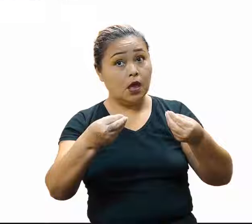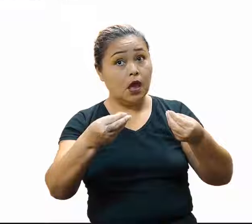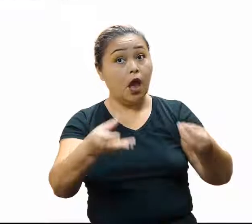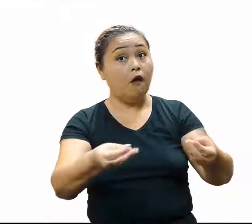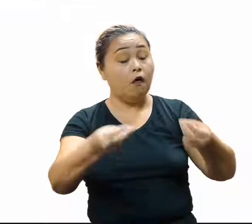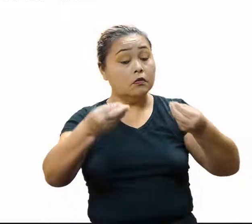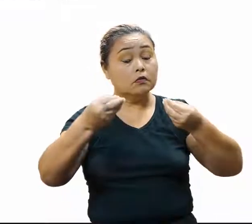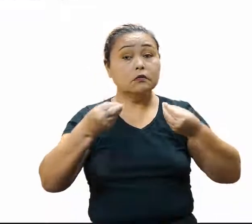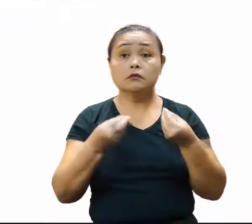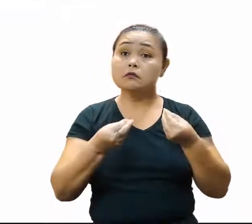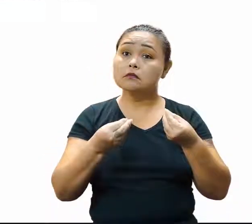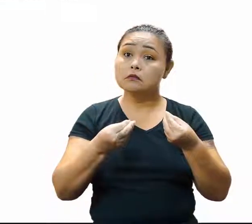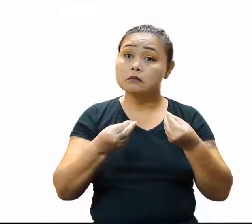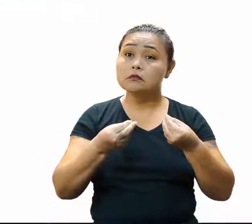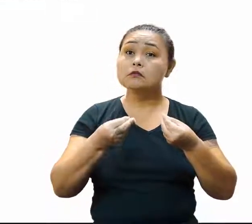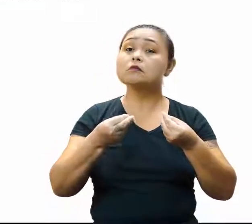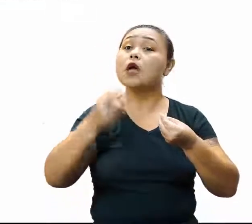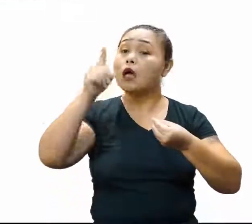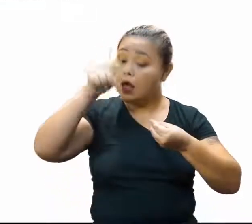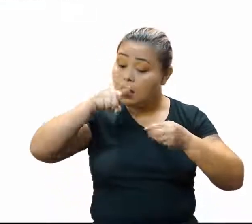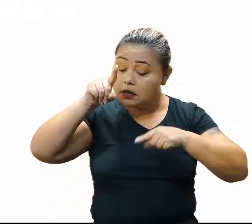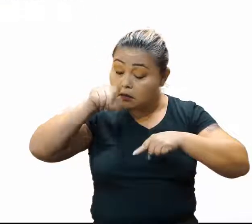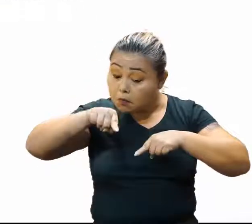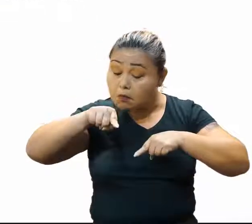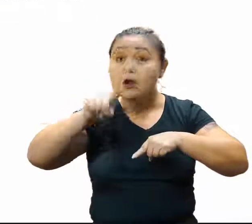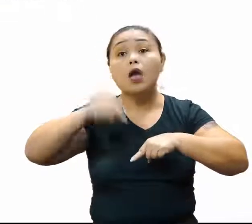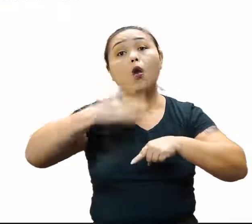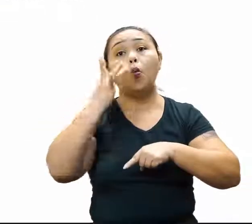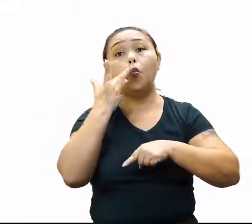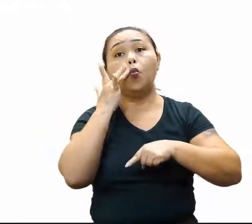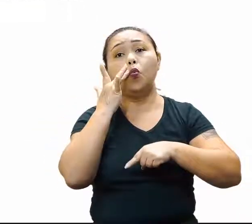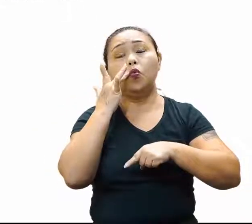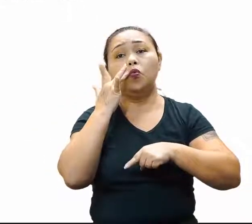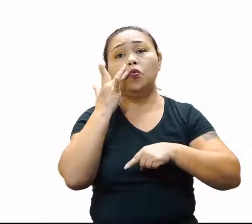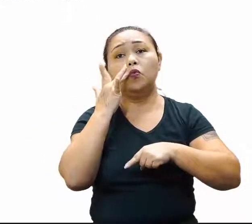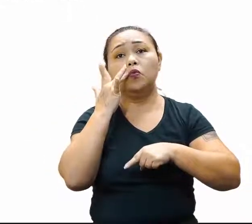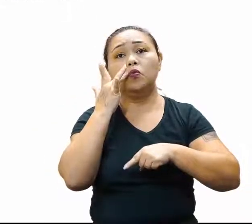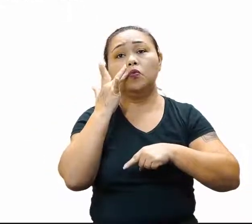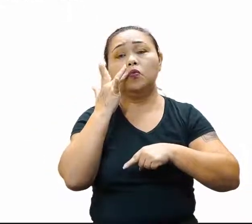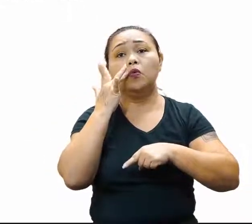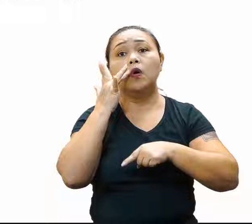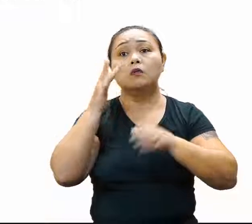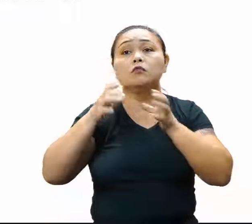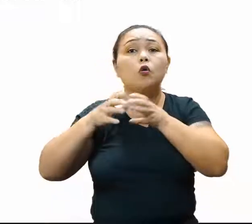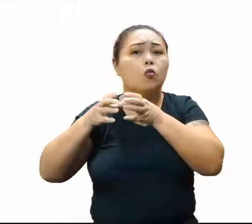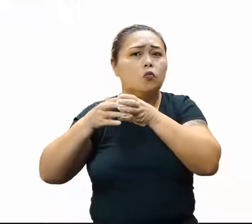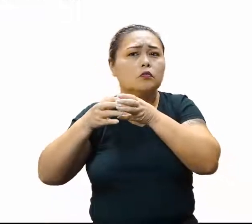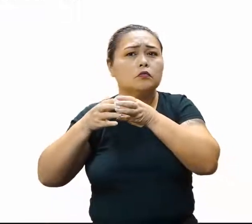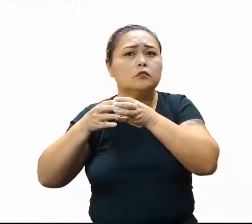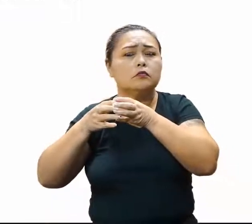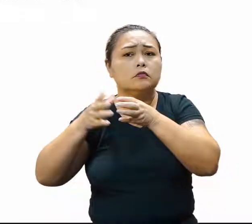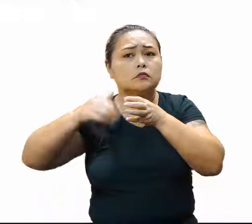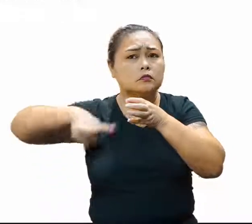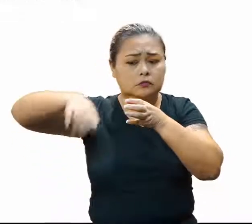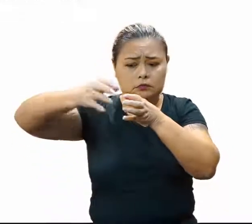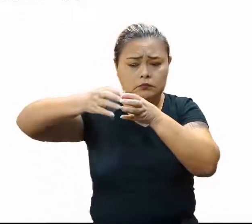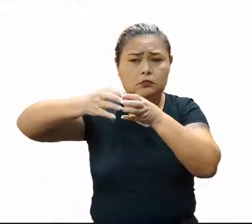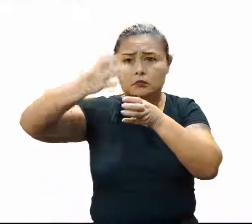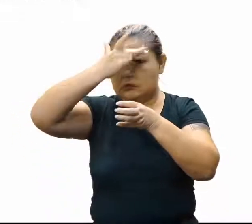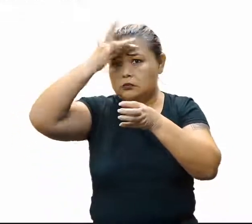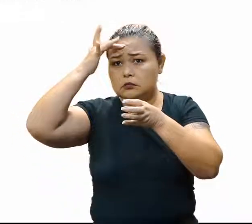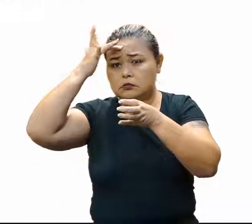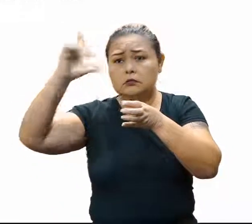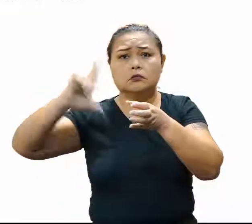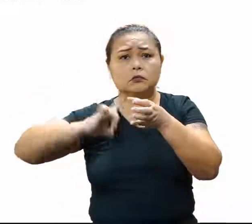fornecer essa matéria-prima que era o ouro. Agora, claro que para essas expedições, senhores, você tinha toda